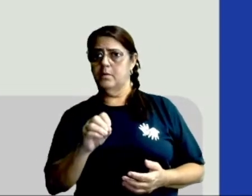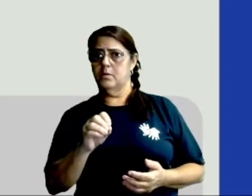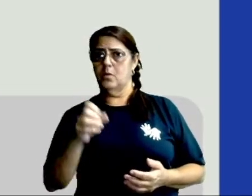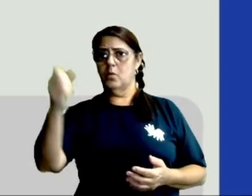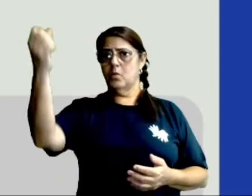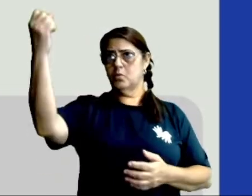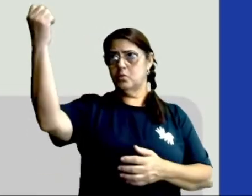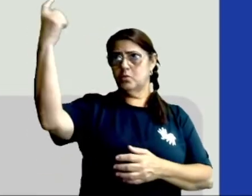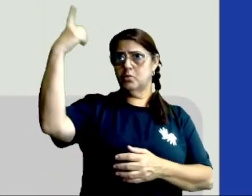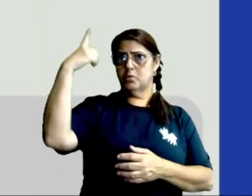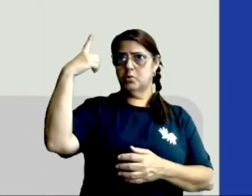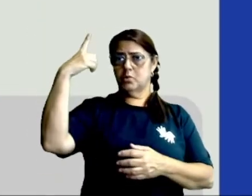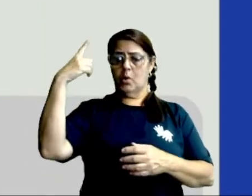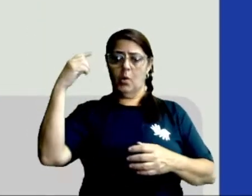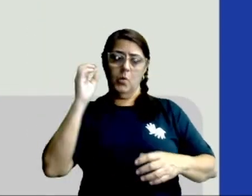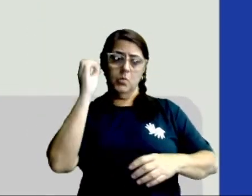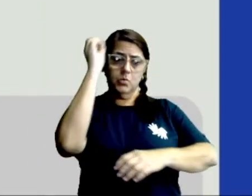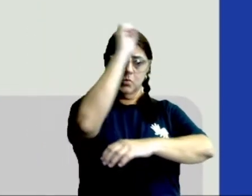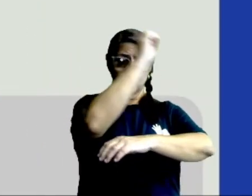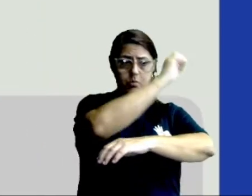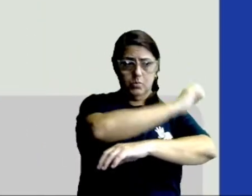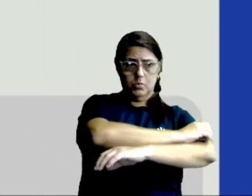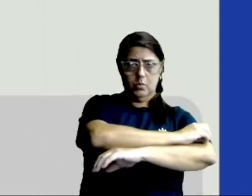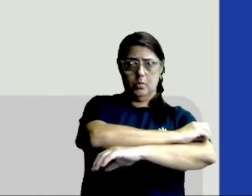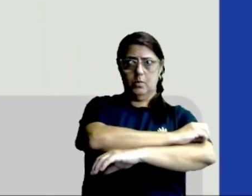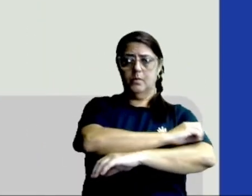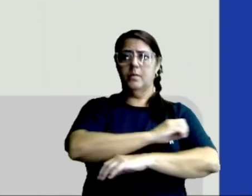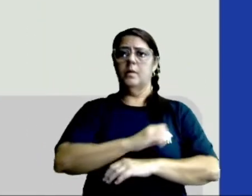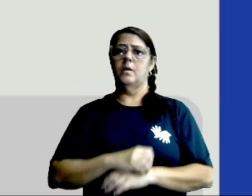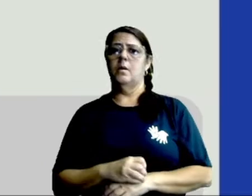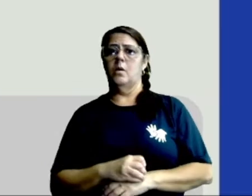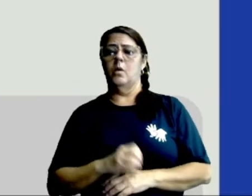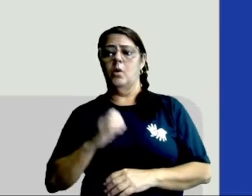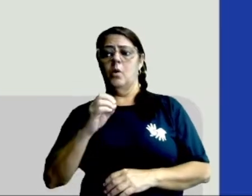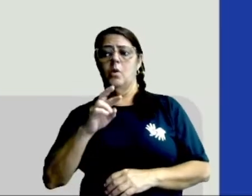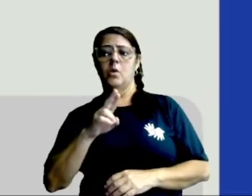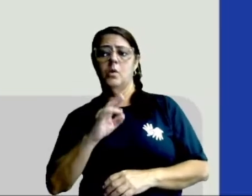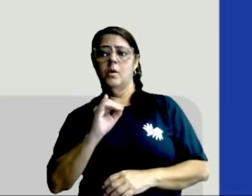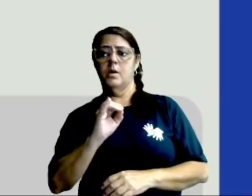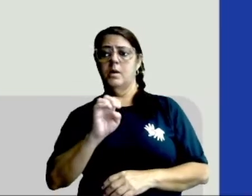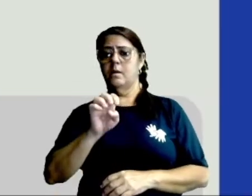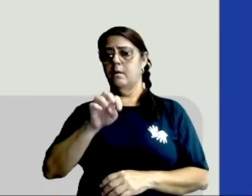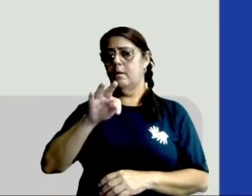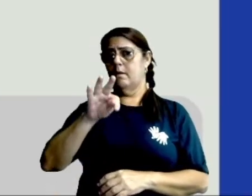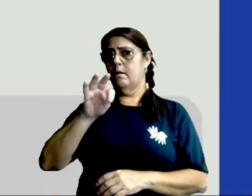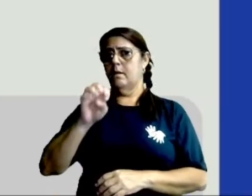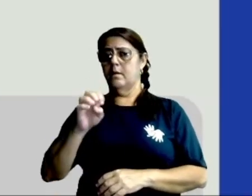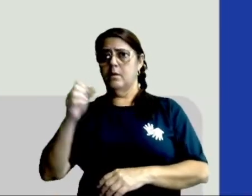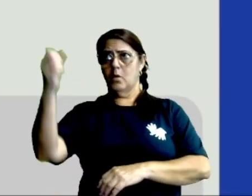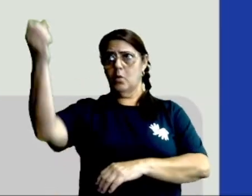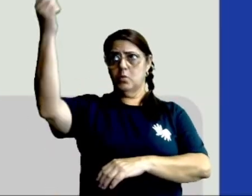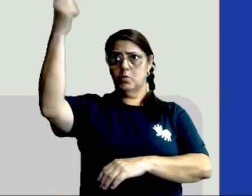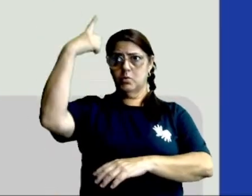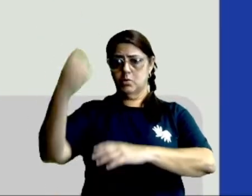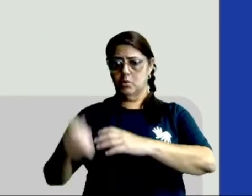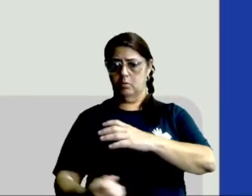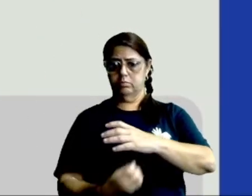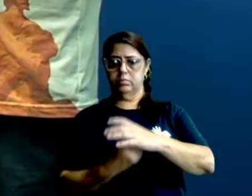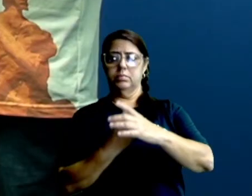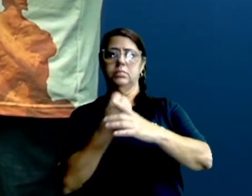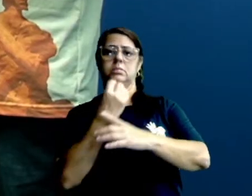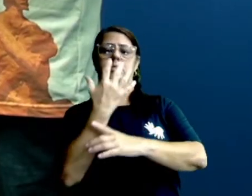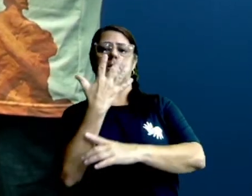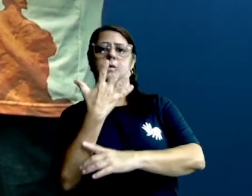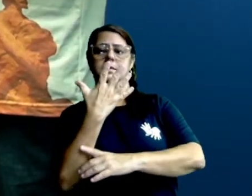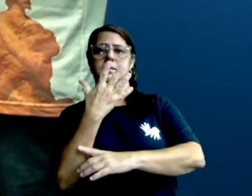sol nascia e Ocidente onde o sol se punha. Então, nós depois, com o tempo,